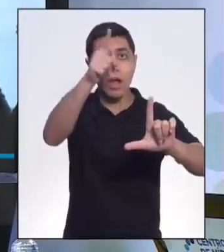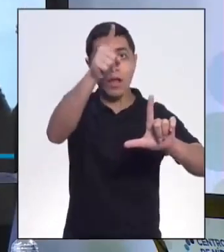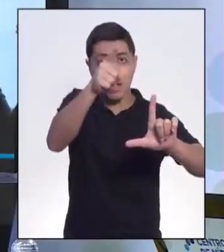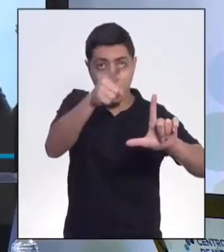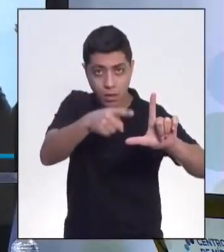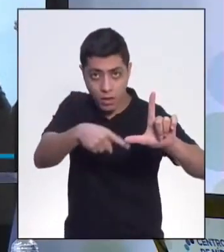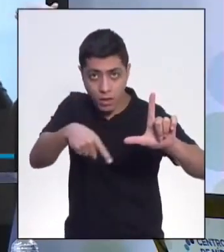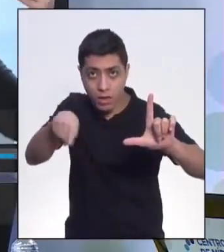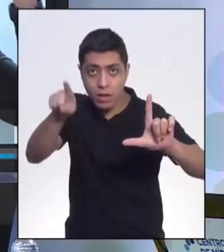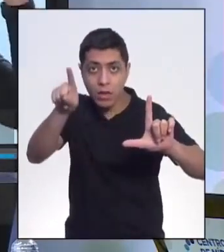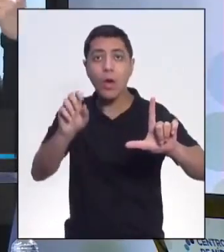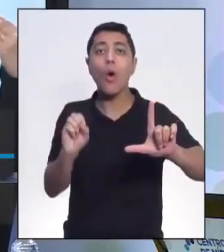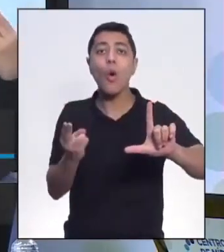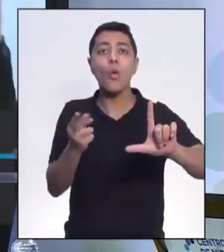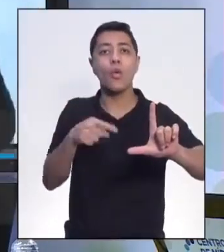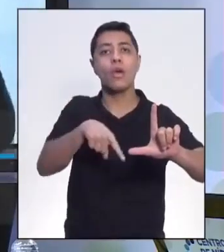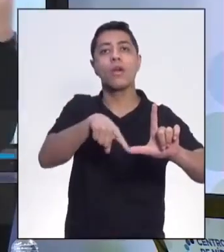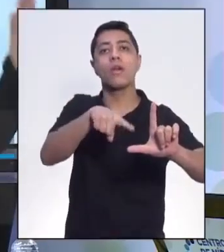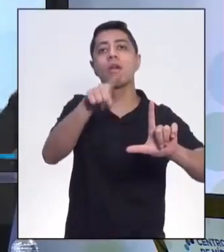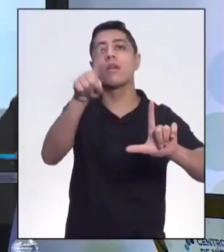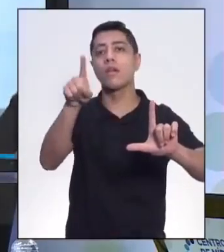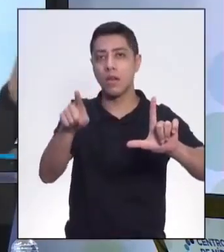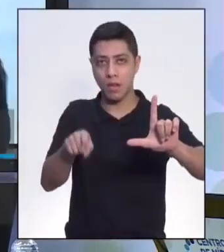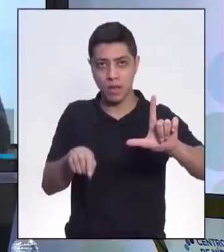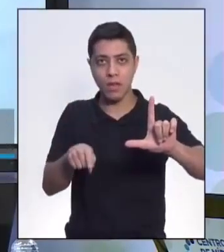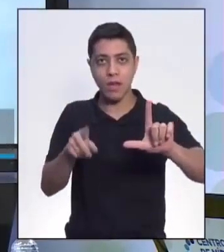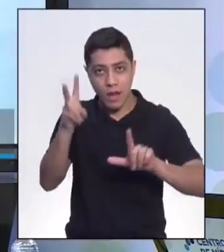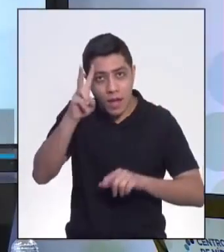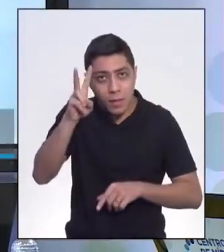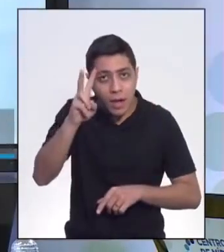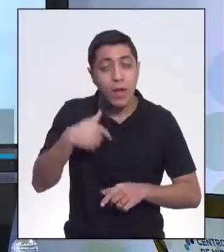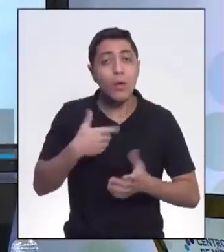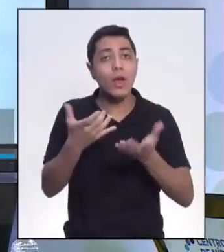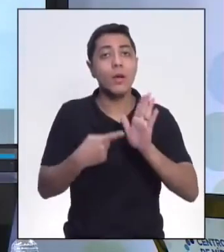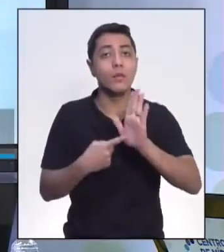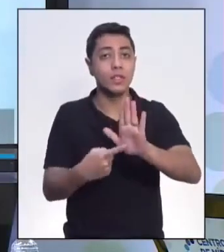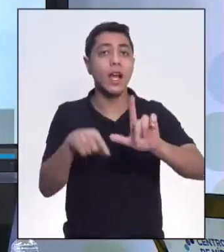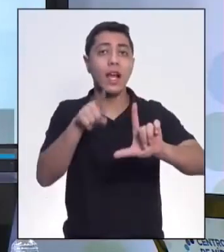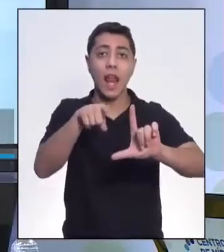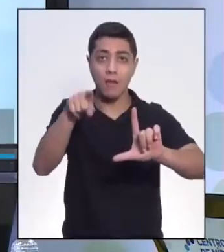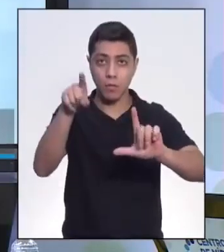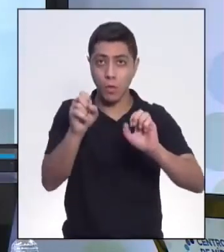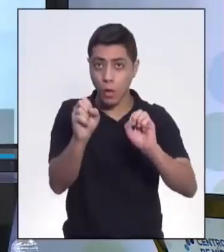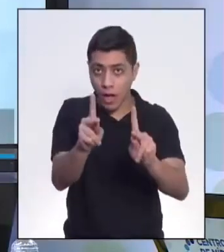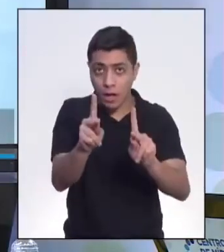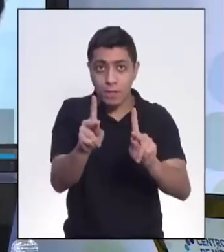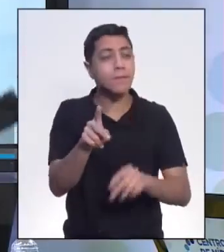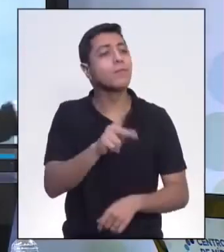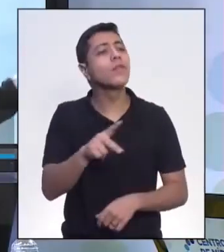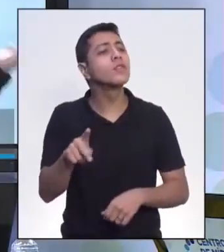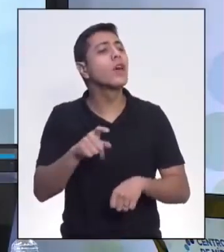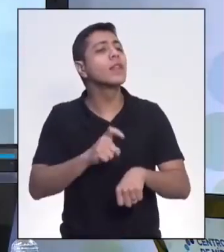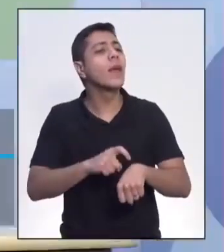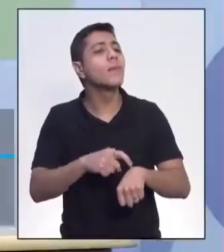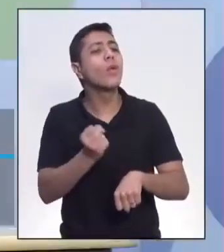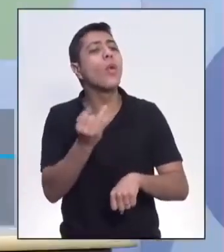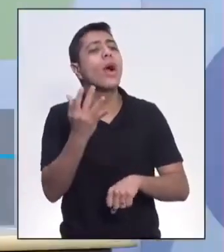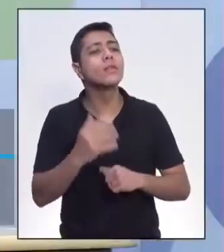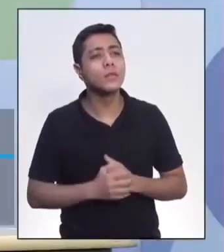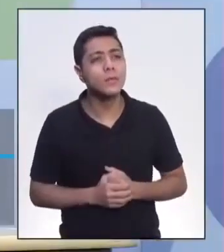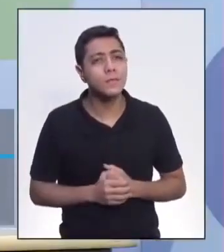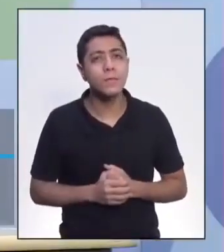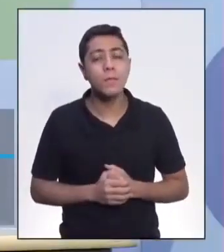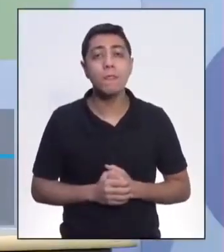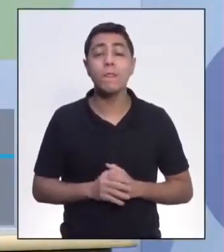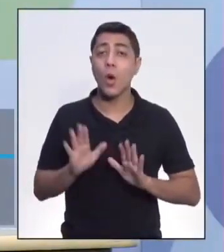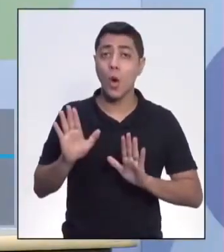seu primeiro exercício, porque eu quero mostrar um gráfico junto com o outro. Professora Inês, quanto tempo eles vão ter para colocar esses pontos lá no plano cartesiano?